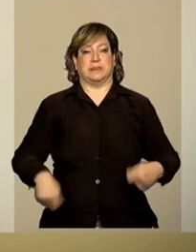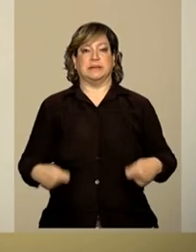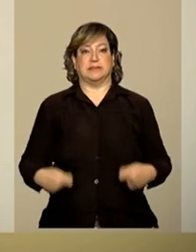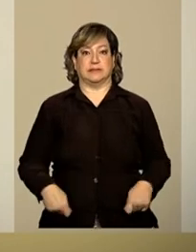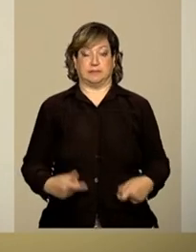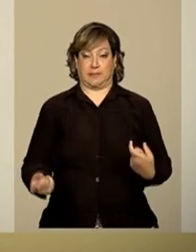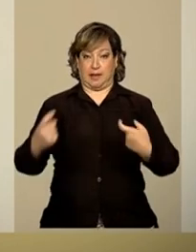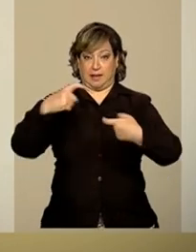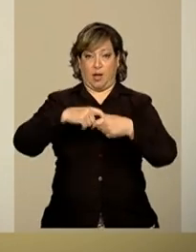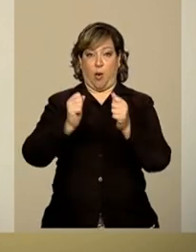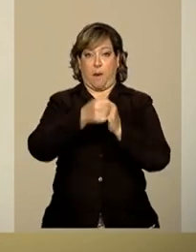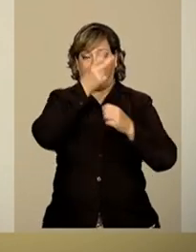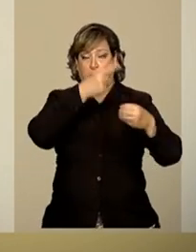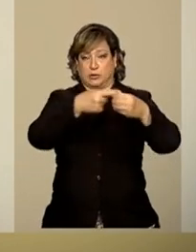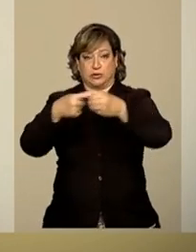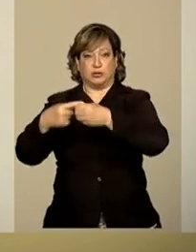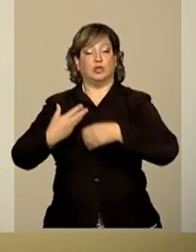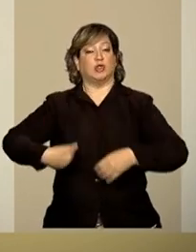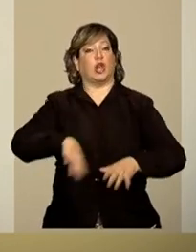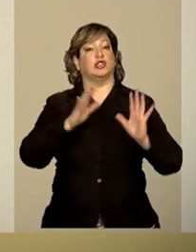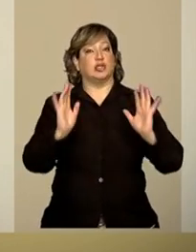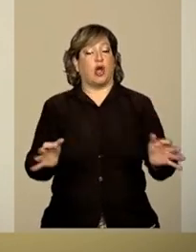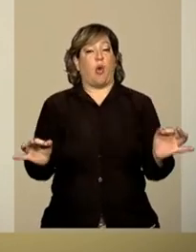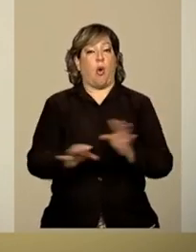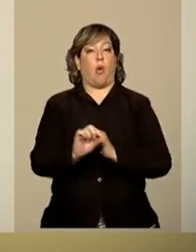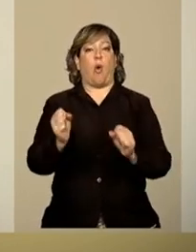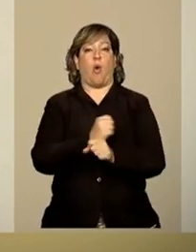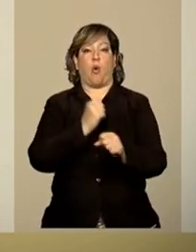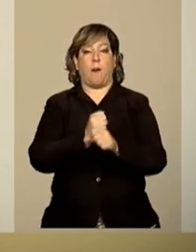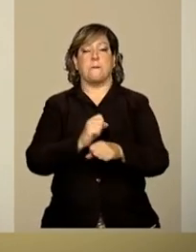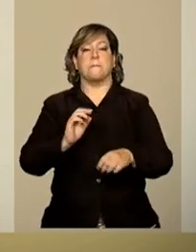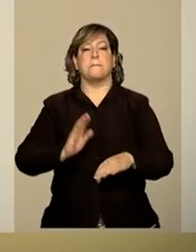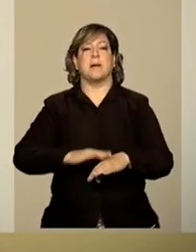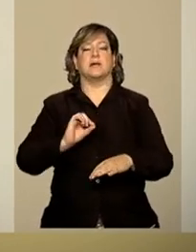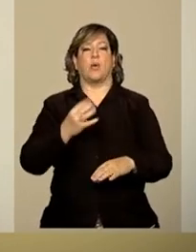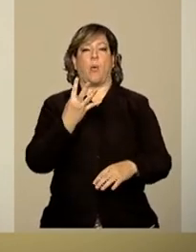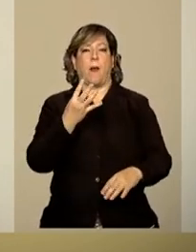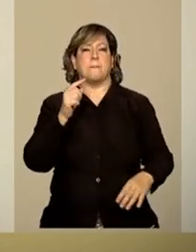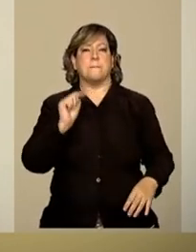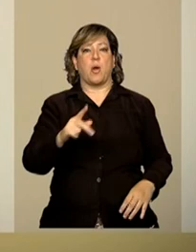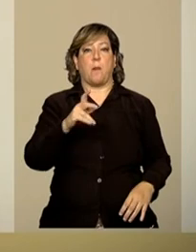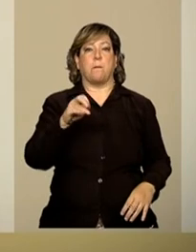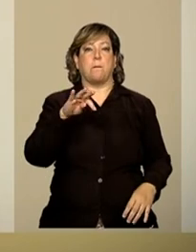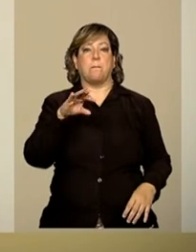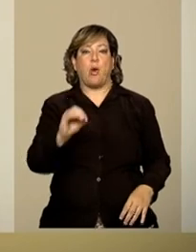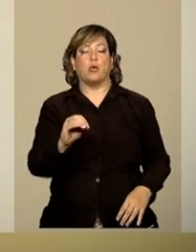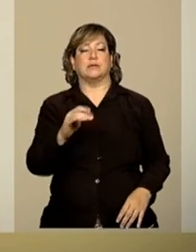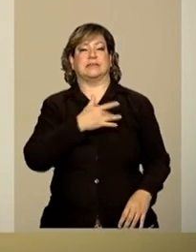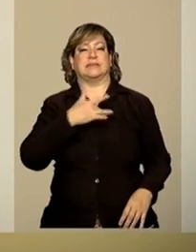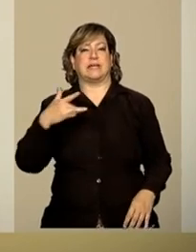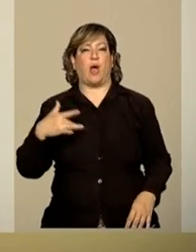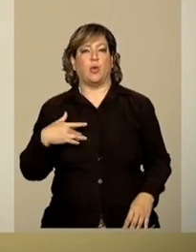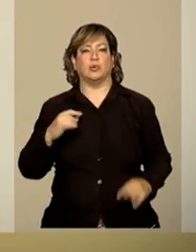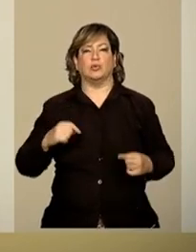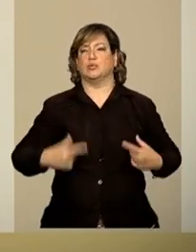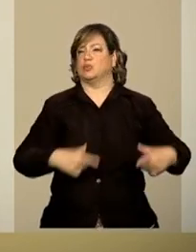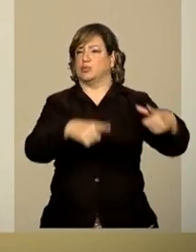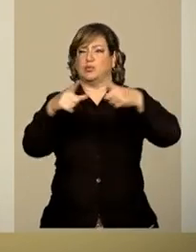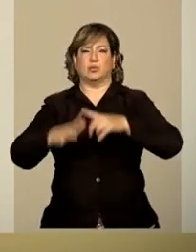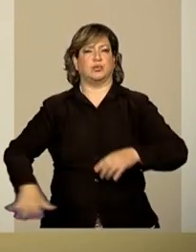em parceria com os municípios nós já concluíram as obras em mais de quatro mil postos de saúde em todo o país